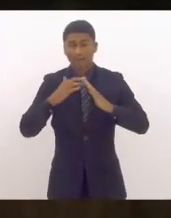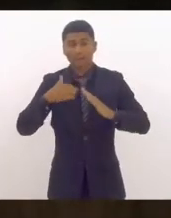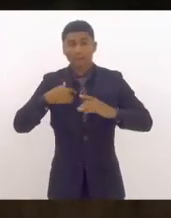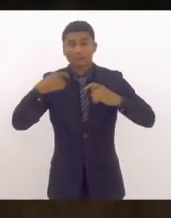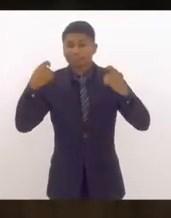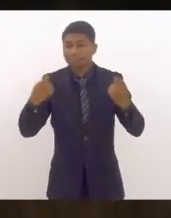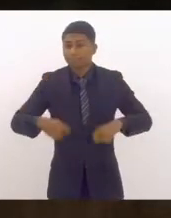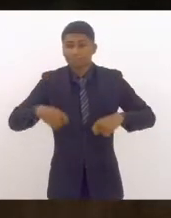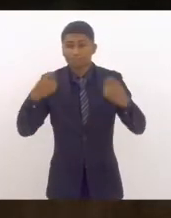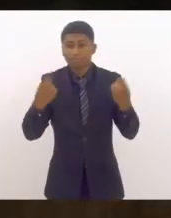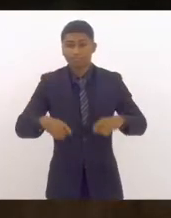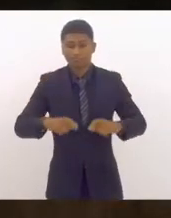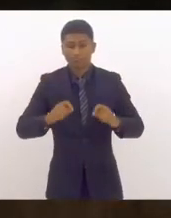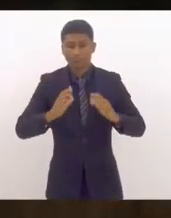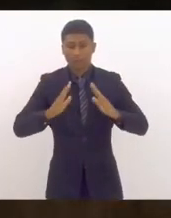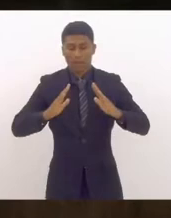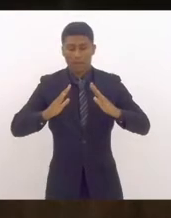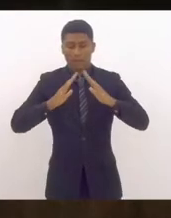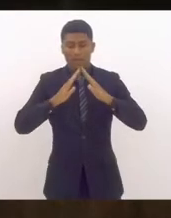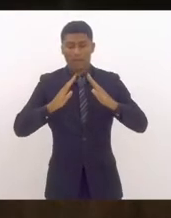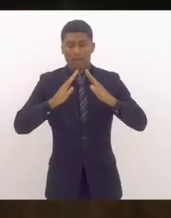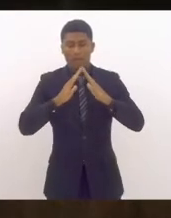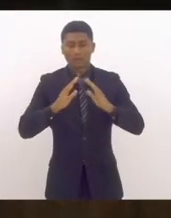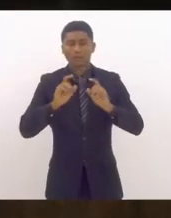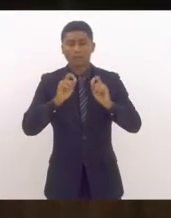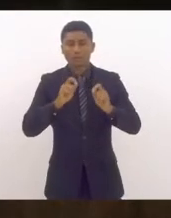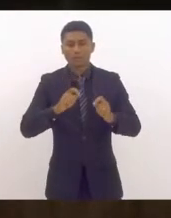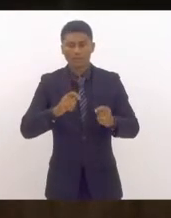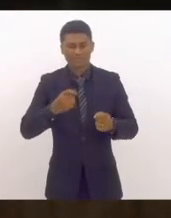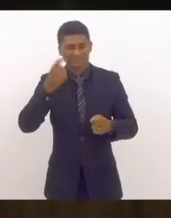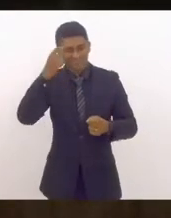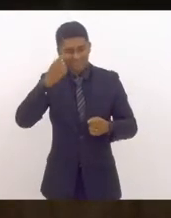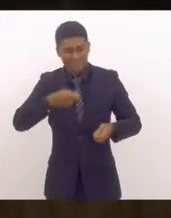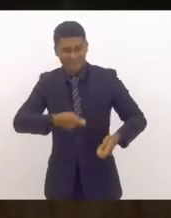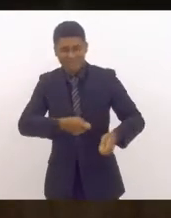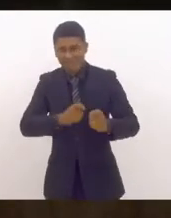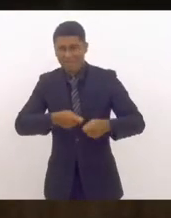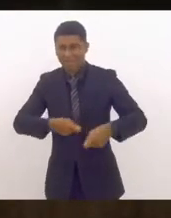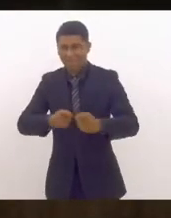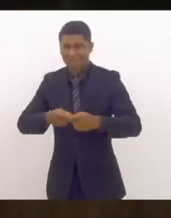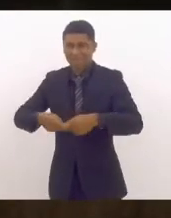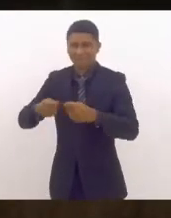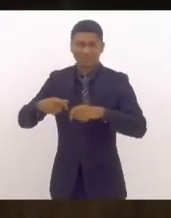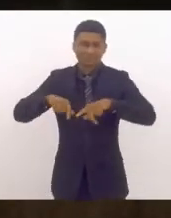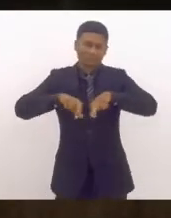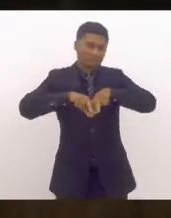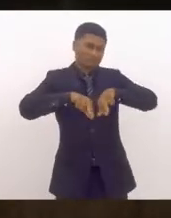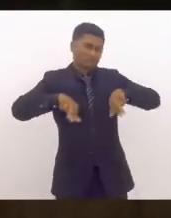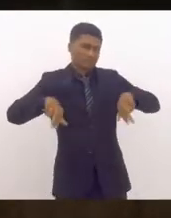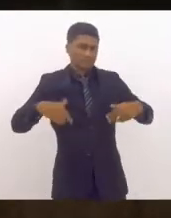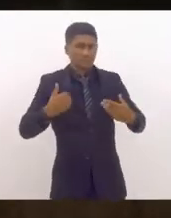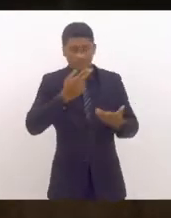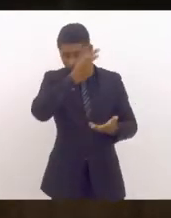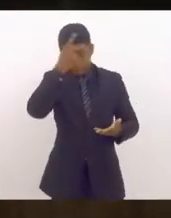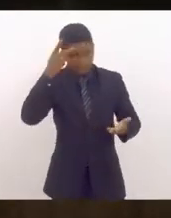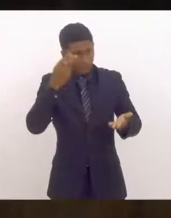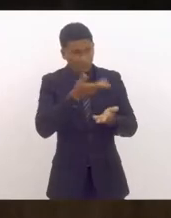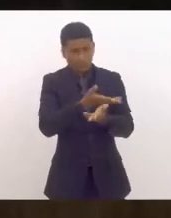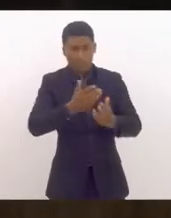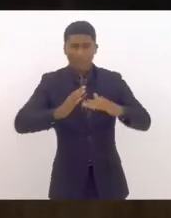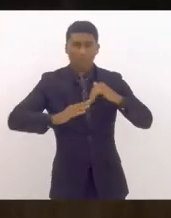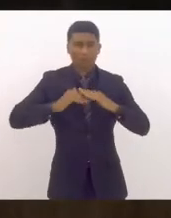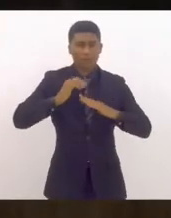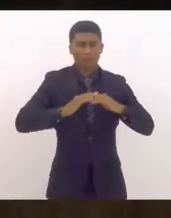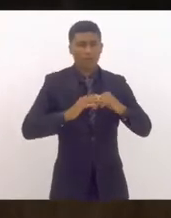sem qualquer assistência técnica, apenas com a boa vontade dos pedreiros que construíram também as suas